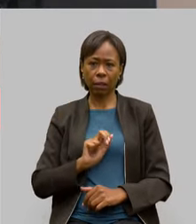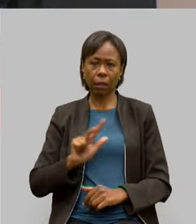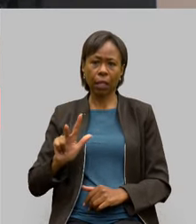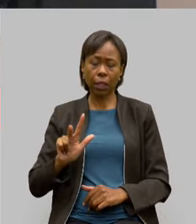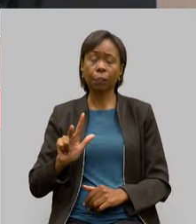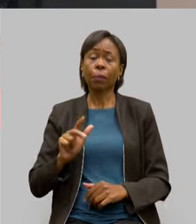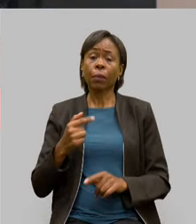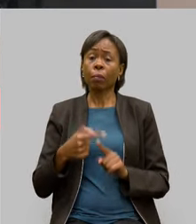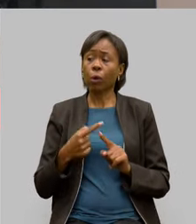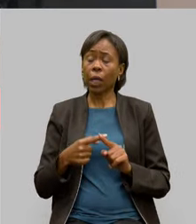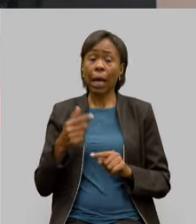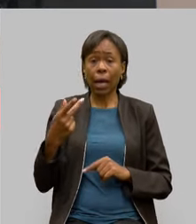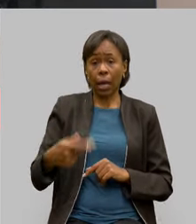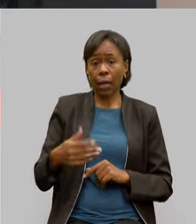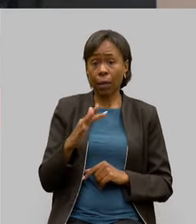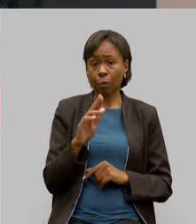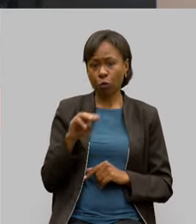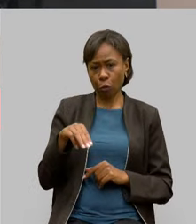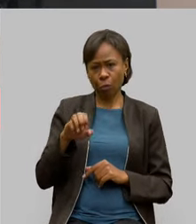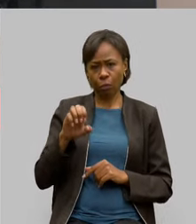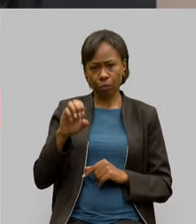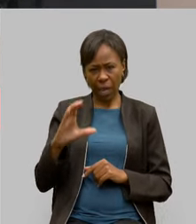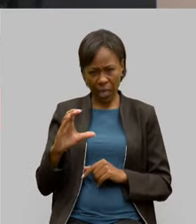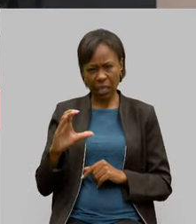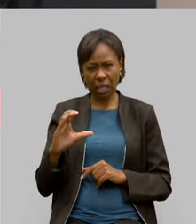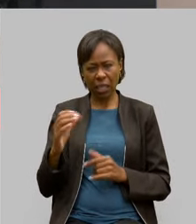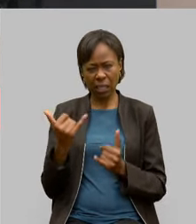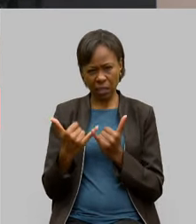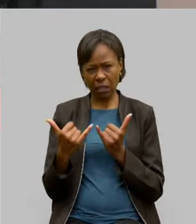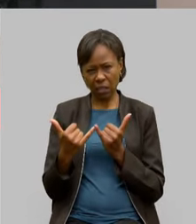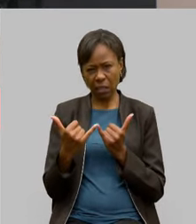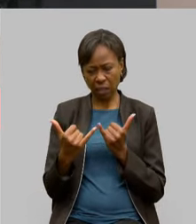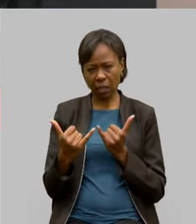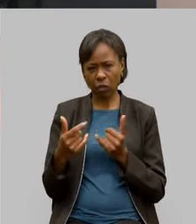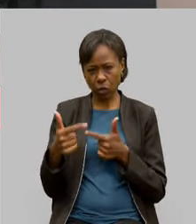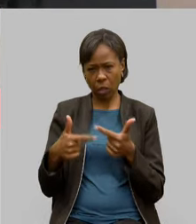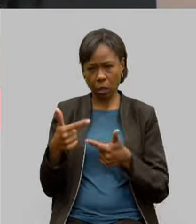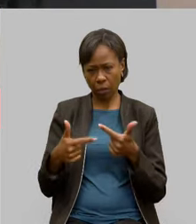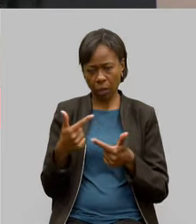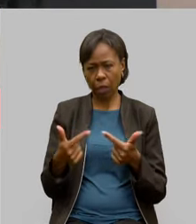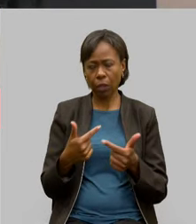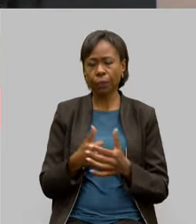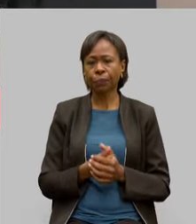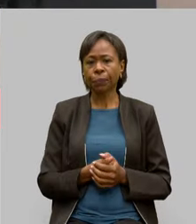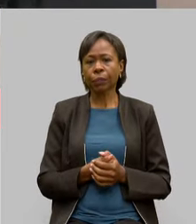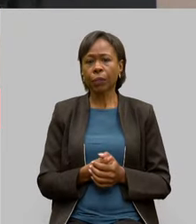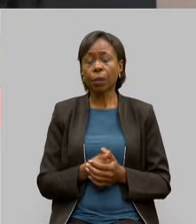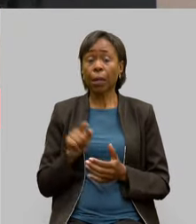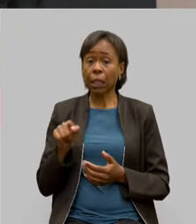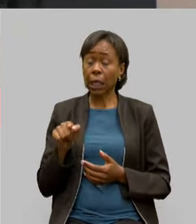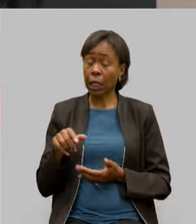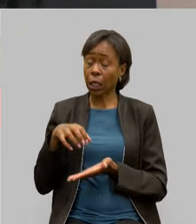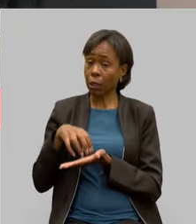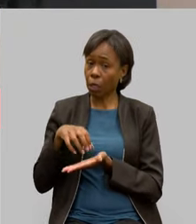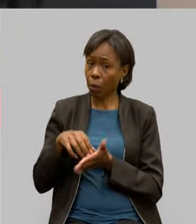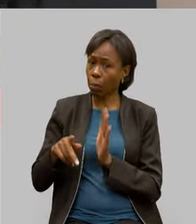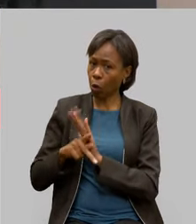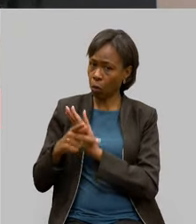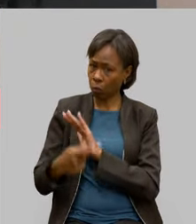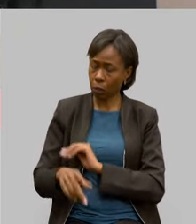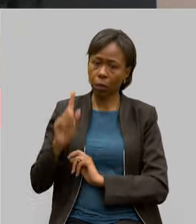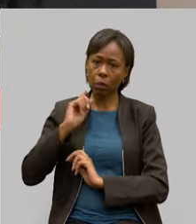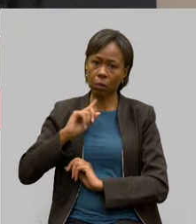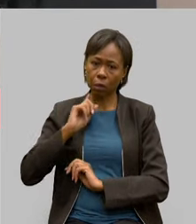funed aqui de Minas Gerais faz tá só que a a funed acaba sendo um laboratório né do Estado de Minas Gerais a gente